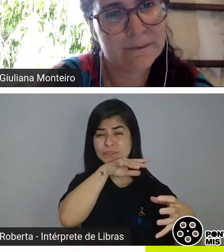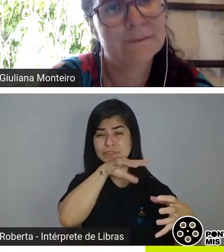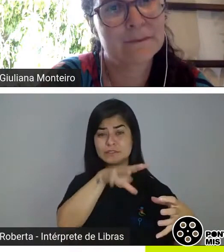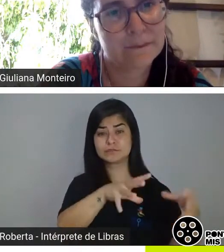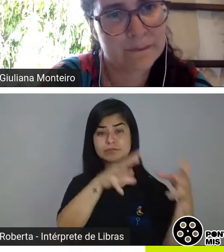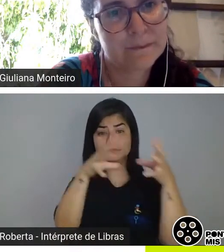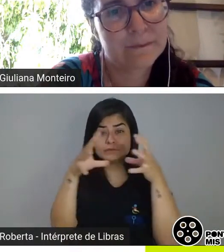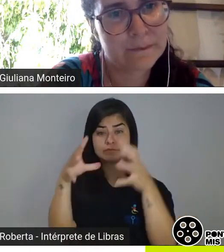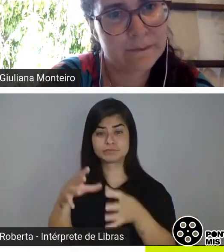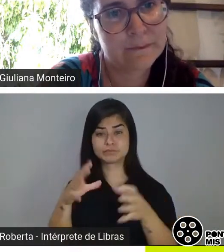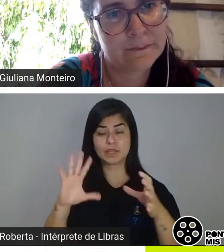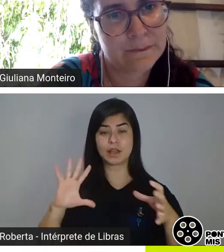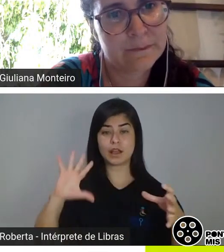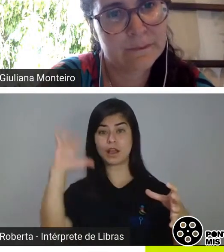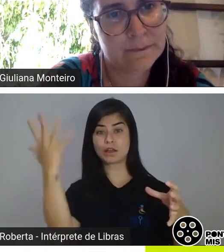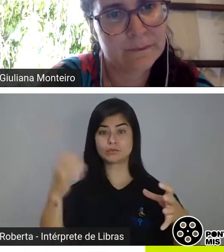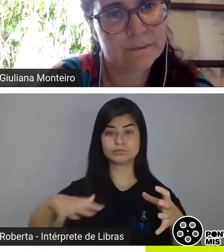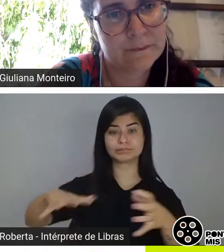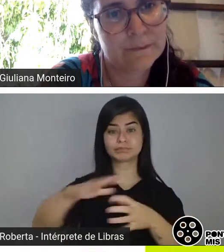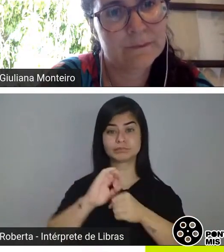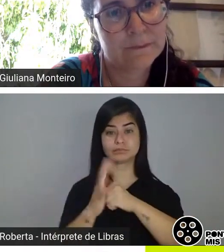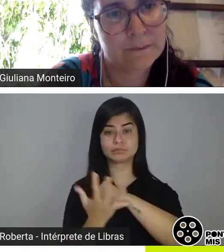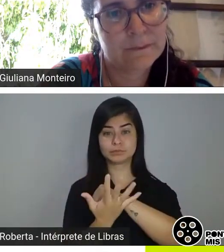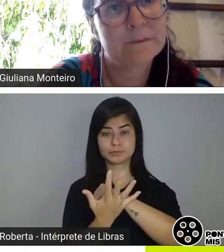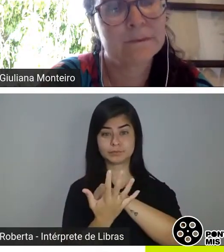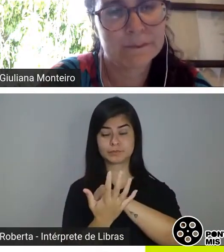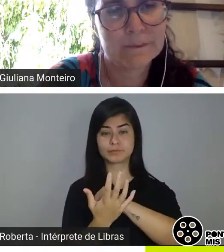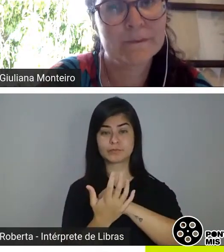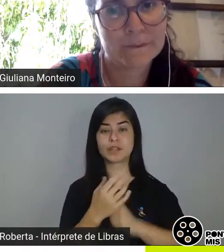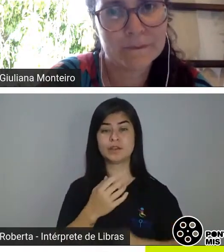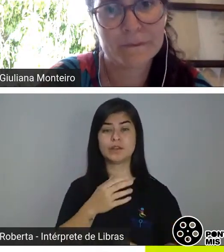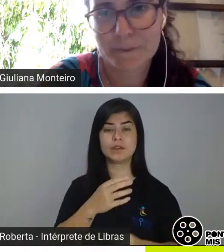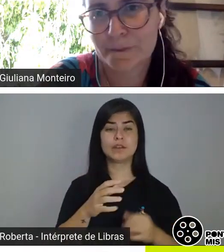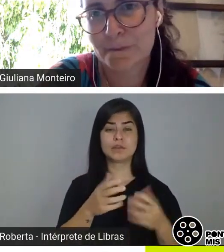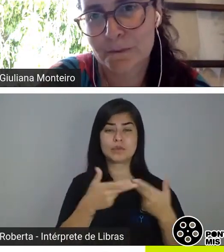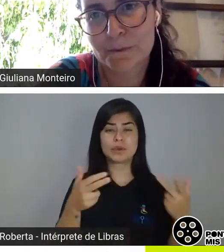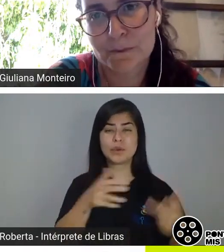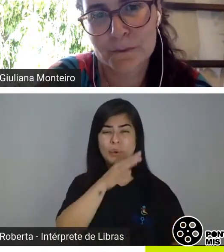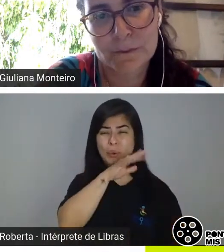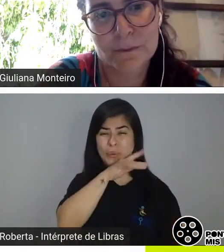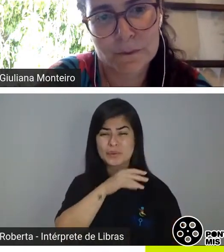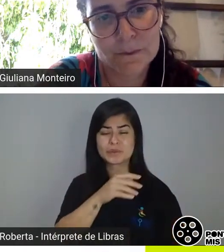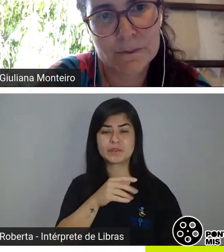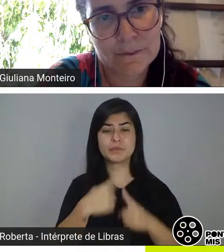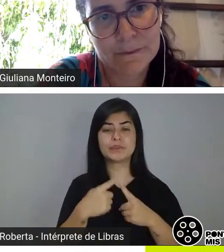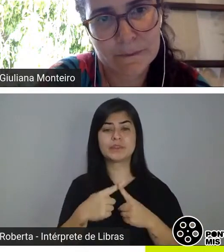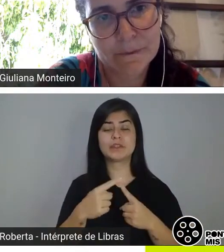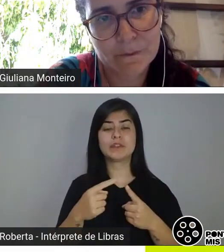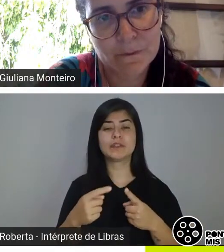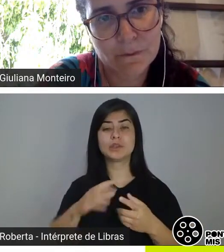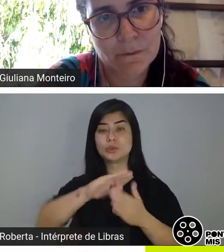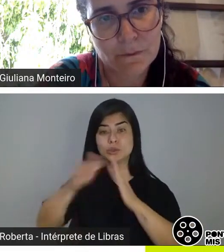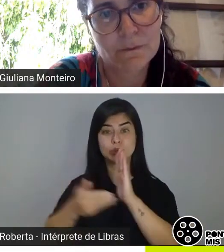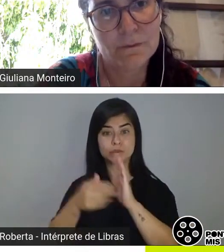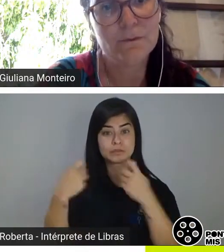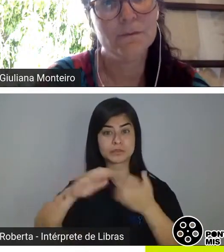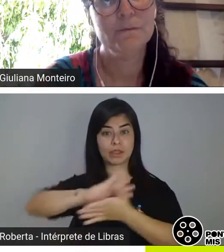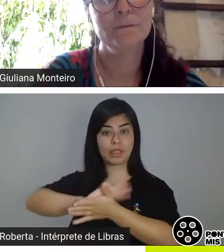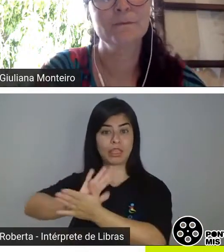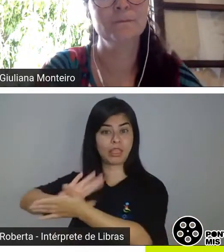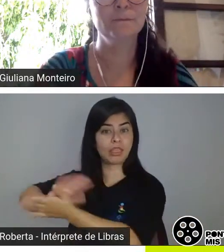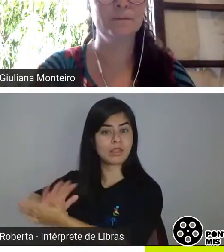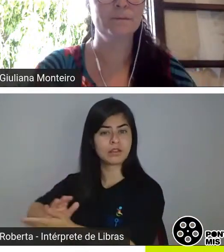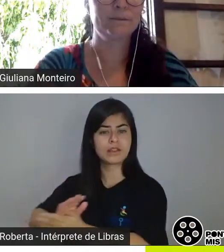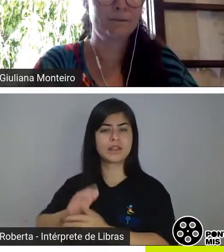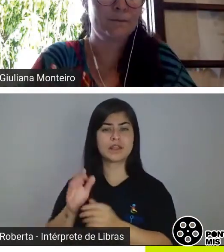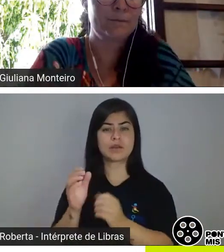epidemia. A coisa horrível é a destruição de tudo, é a ideia de que tudo tem que ser destruído, não tem nada para ser construído.